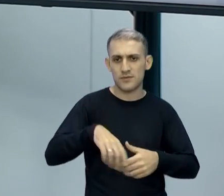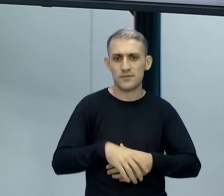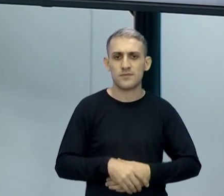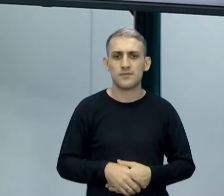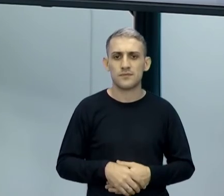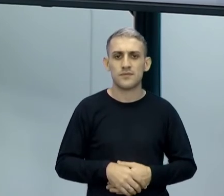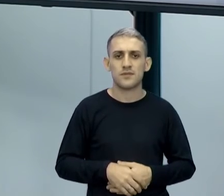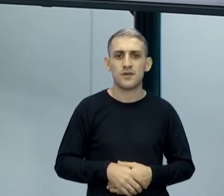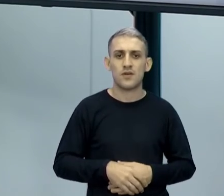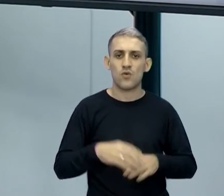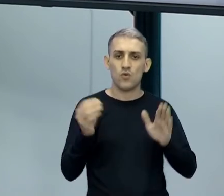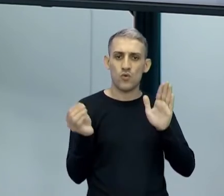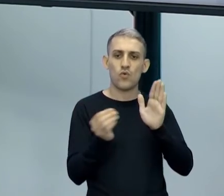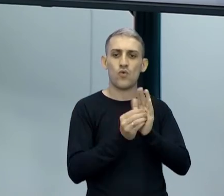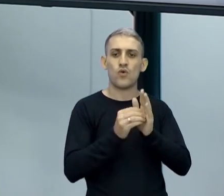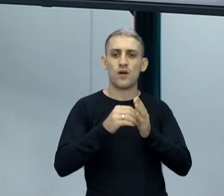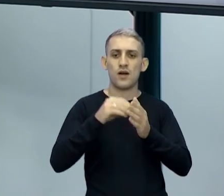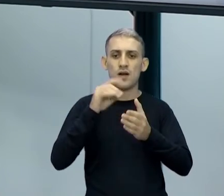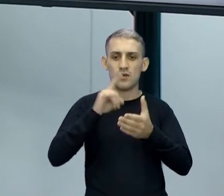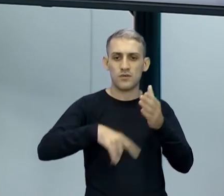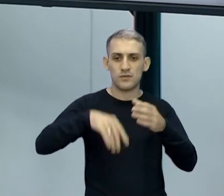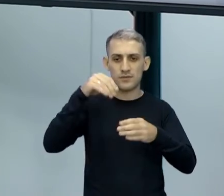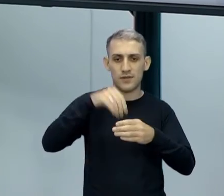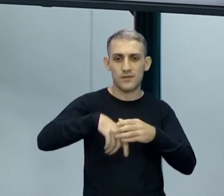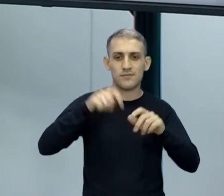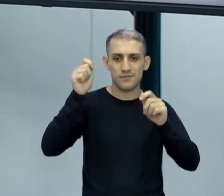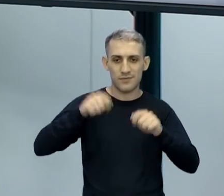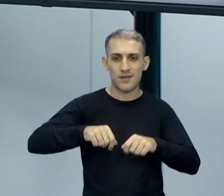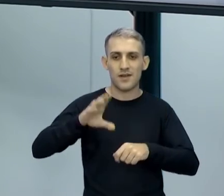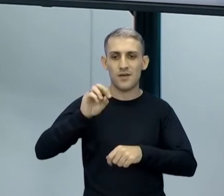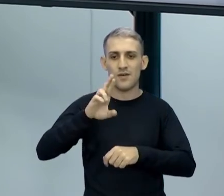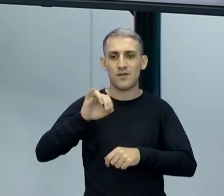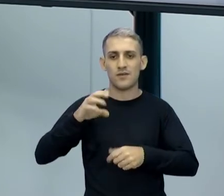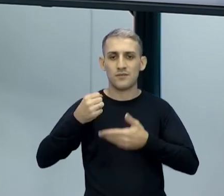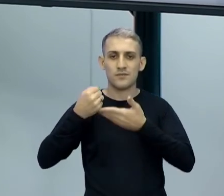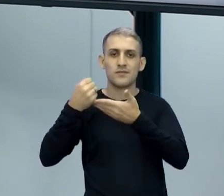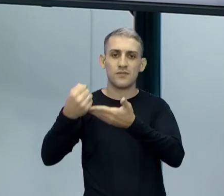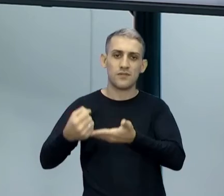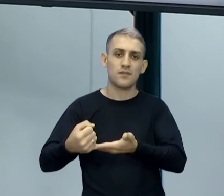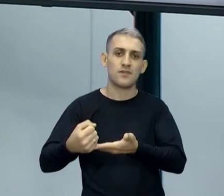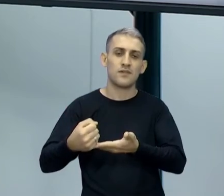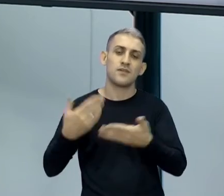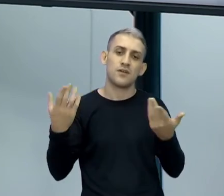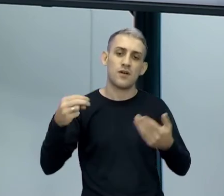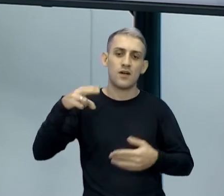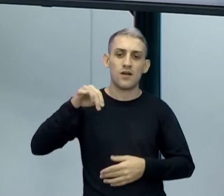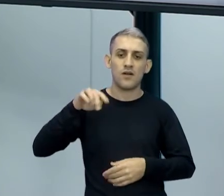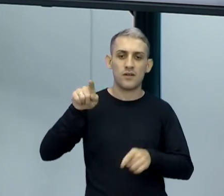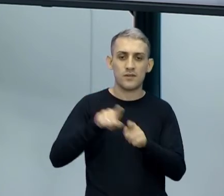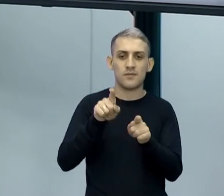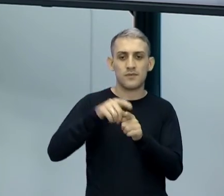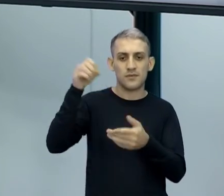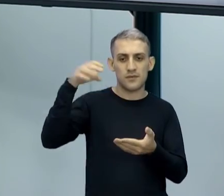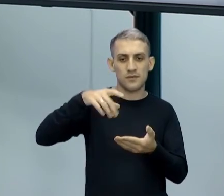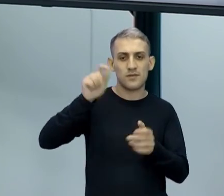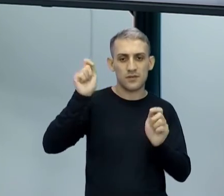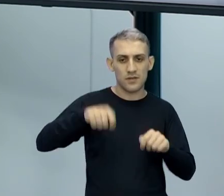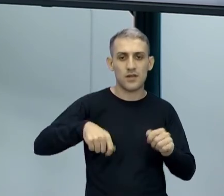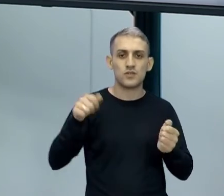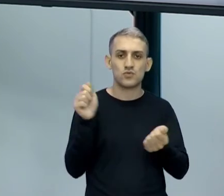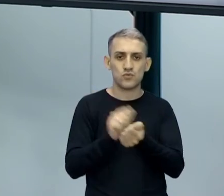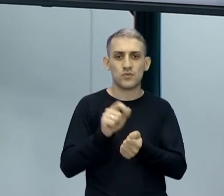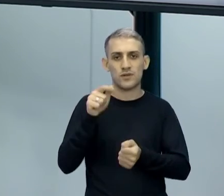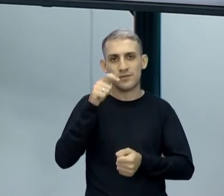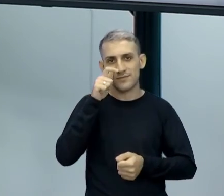fiscal, coloque a nota fiscal na embalagem e despache no correio. Então, a emissão da nota fiscal também entra nessa figura, que ela é